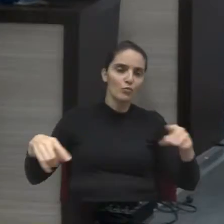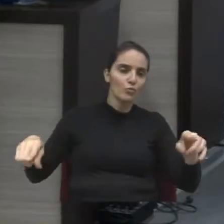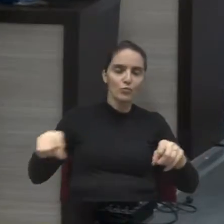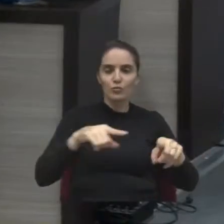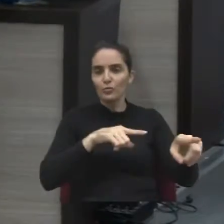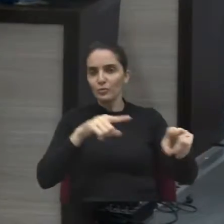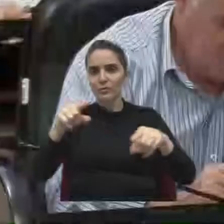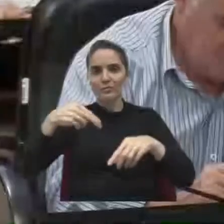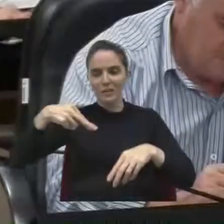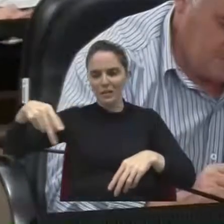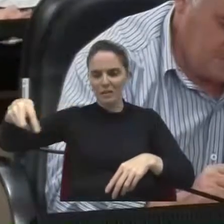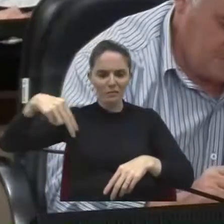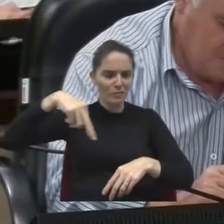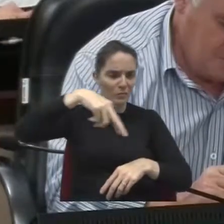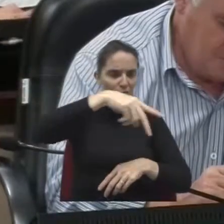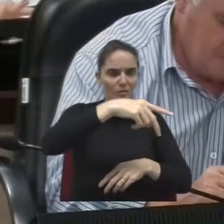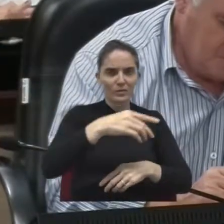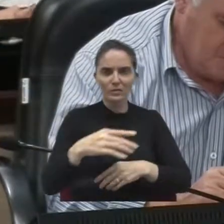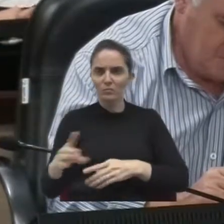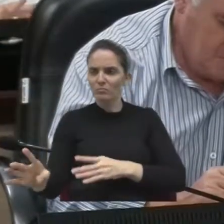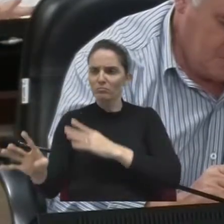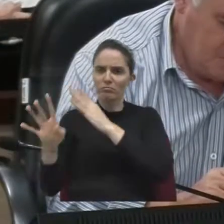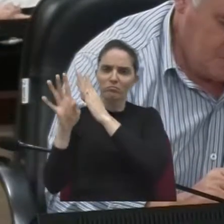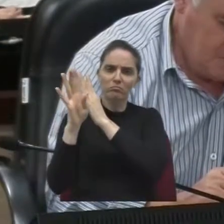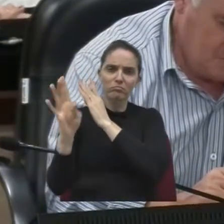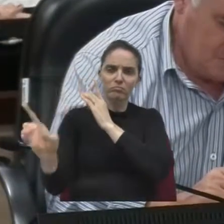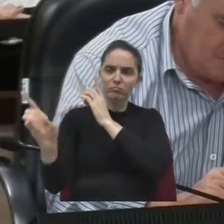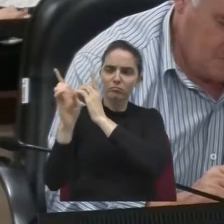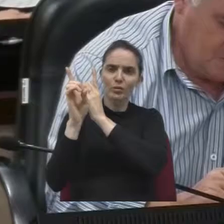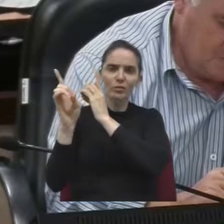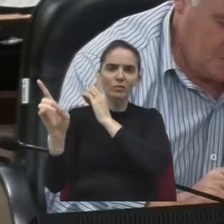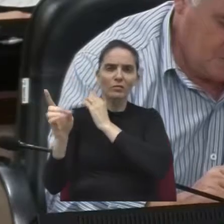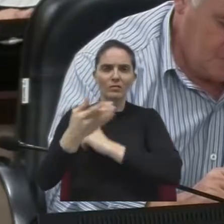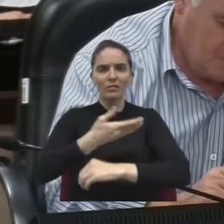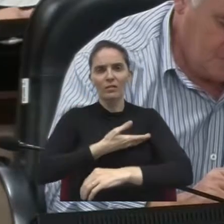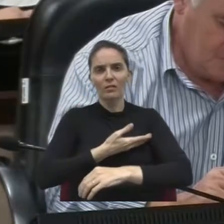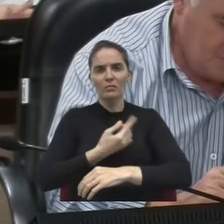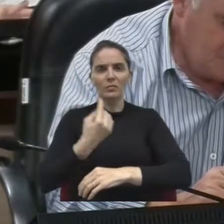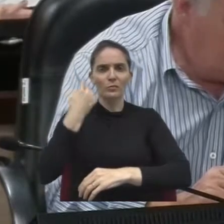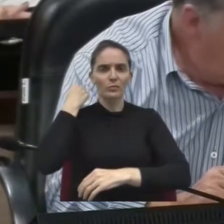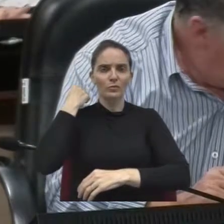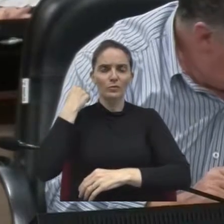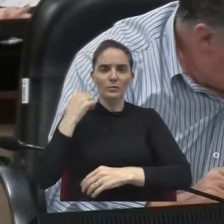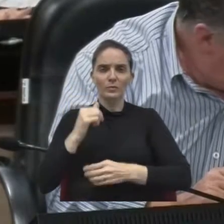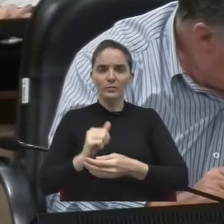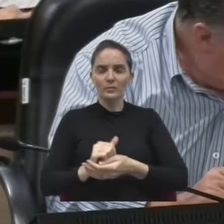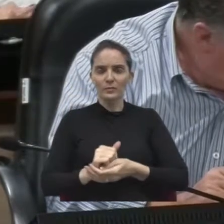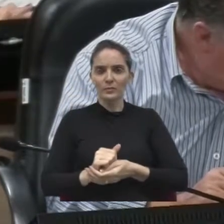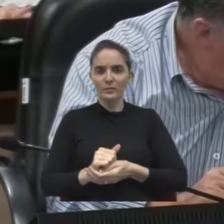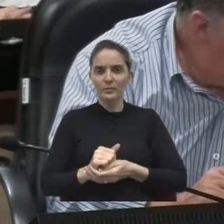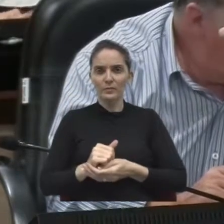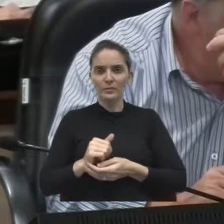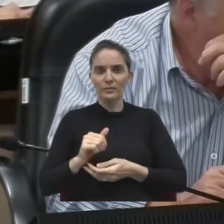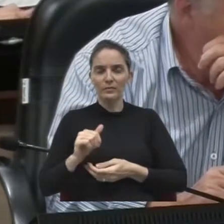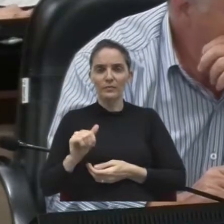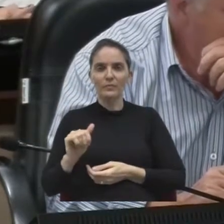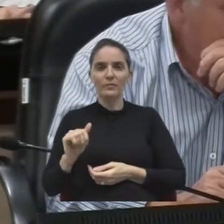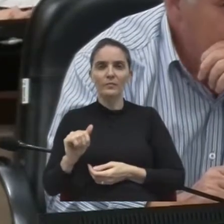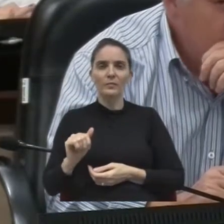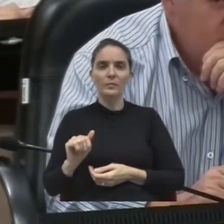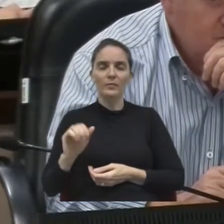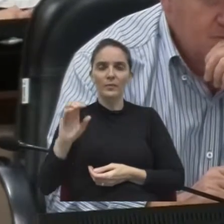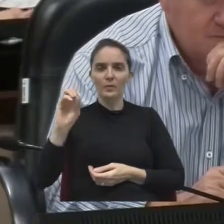deparei com um amigo de longa data, que é o senhor Anivacil, e ele veio de